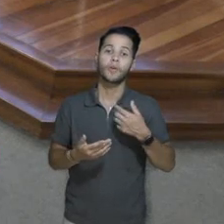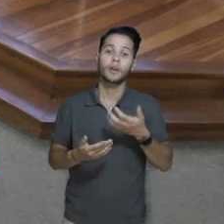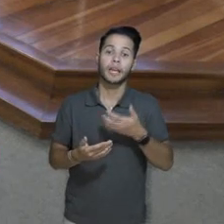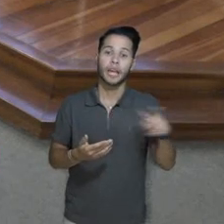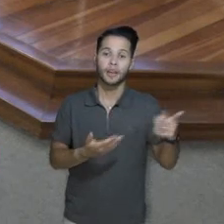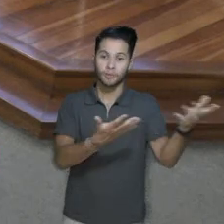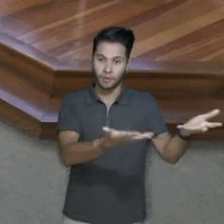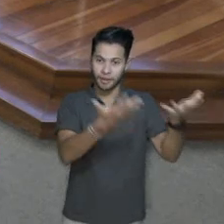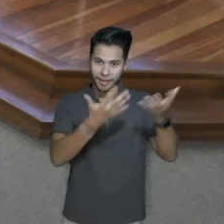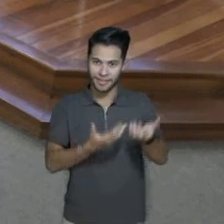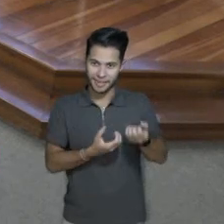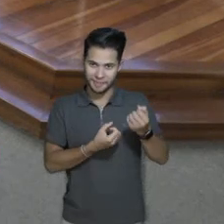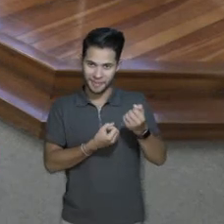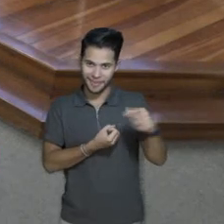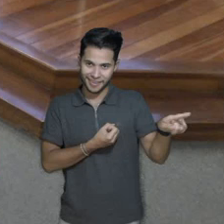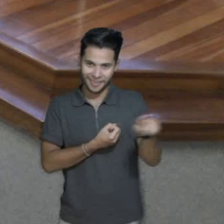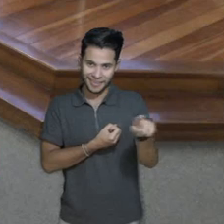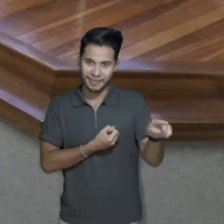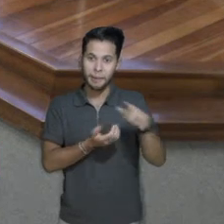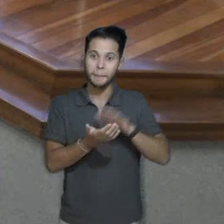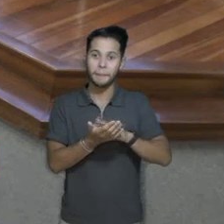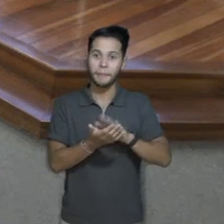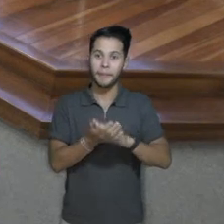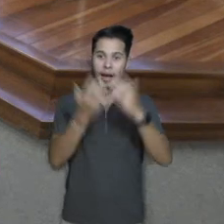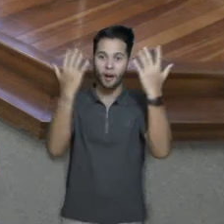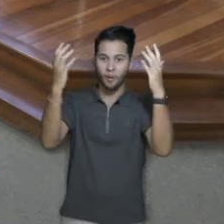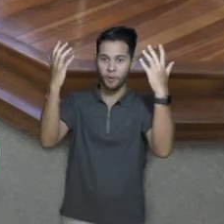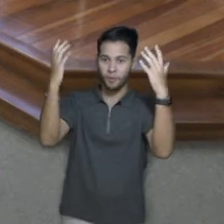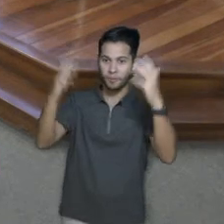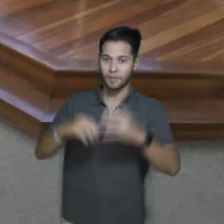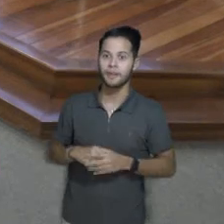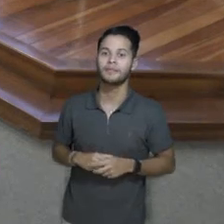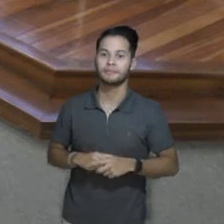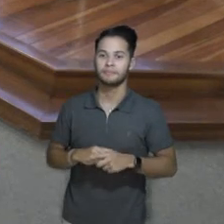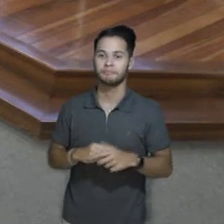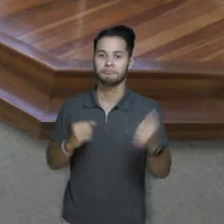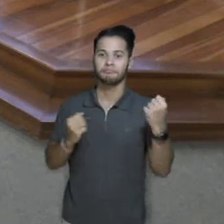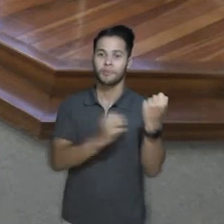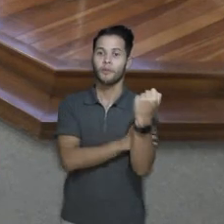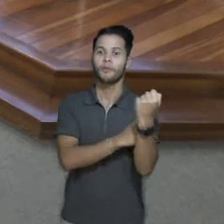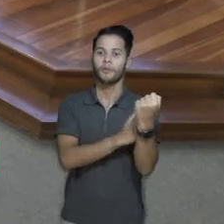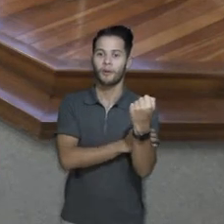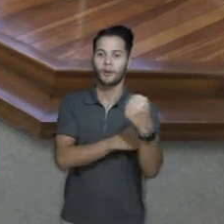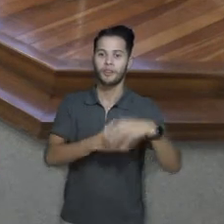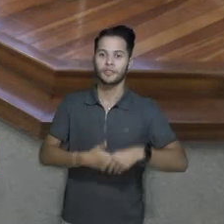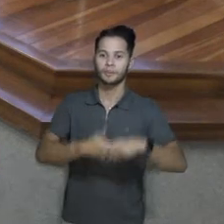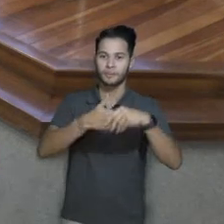palmas pela garra e pela Luciano